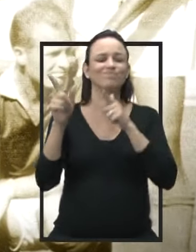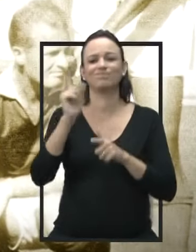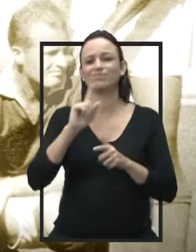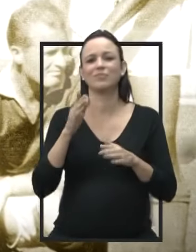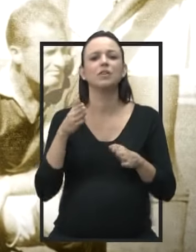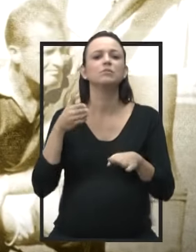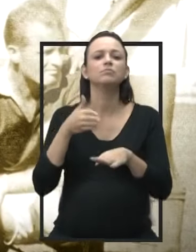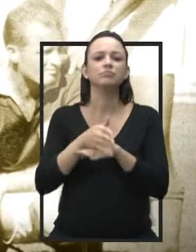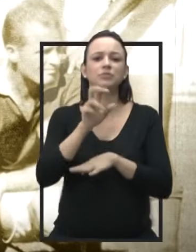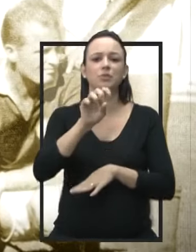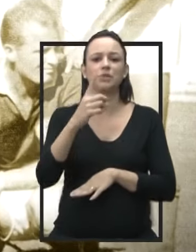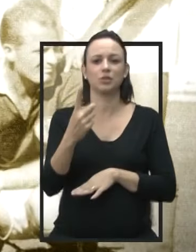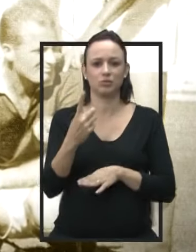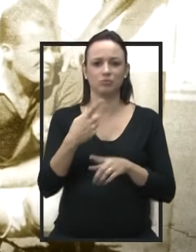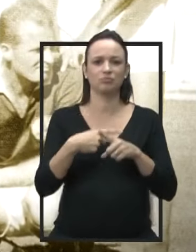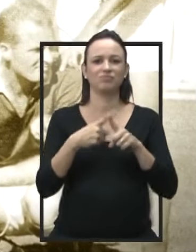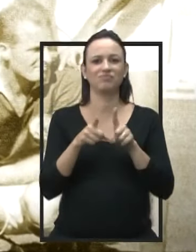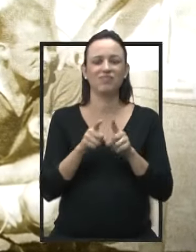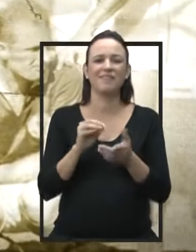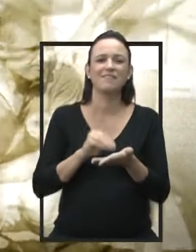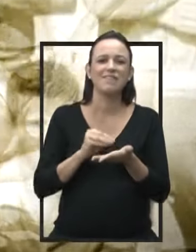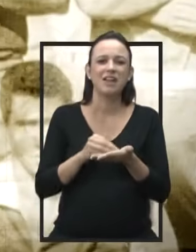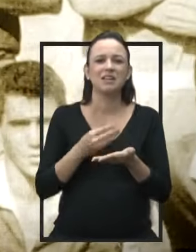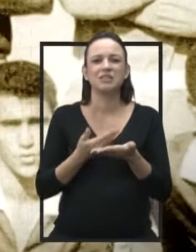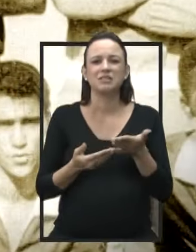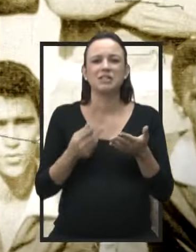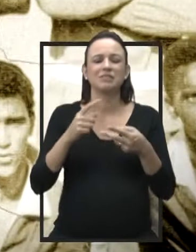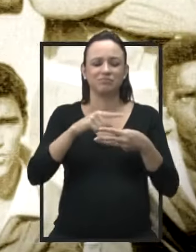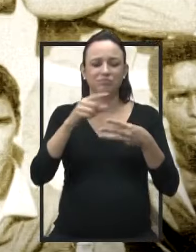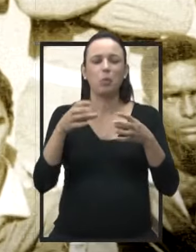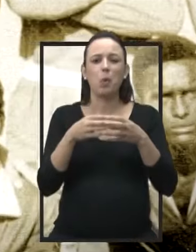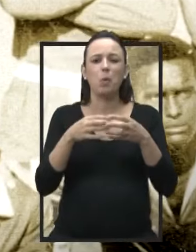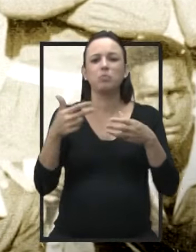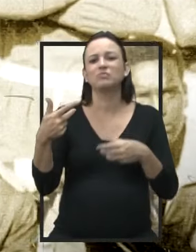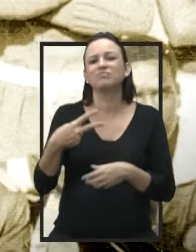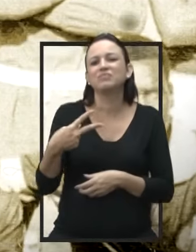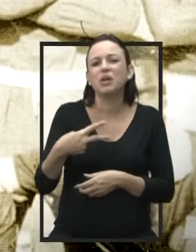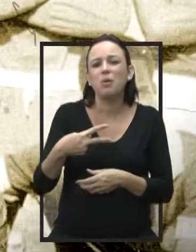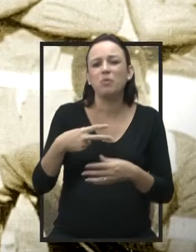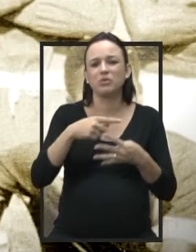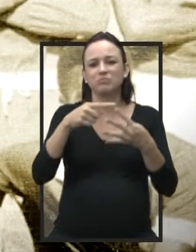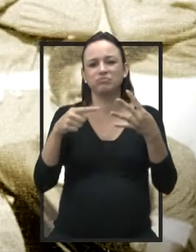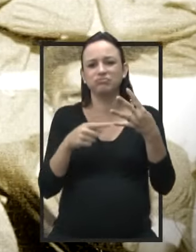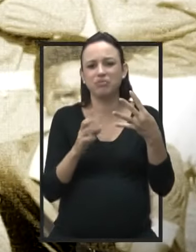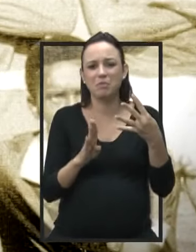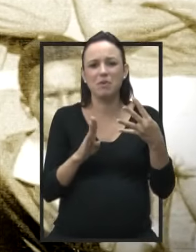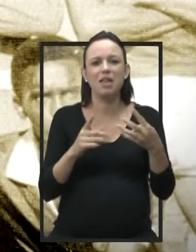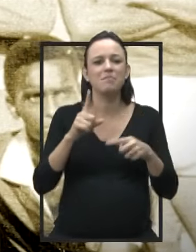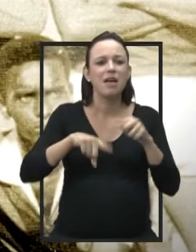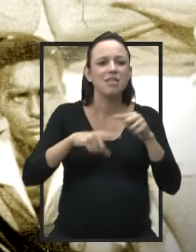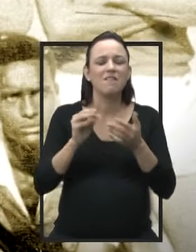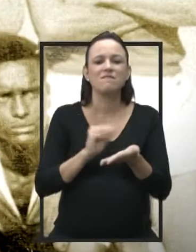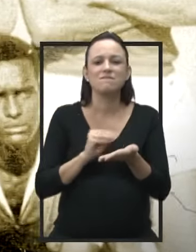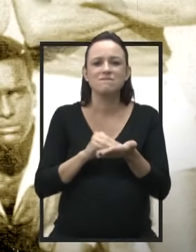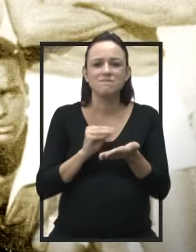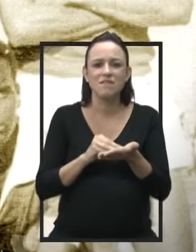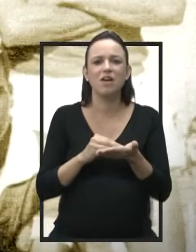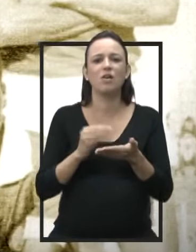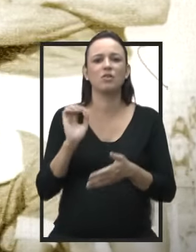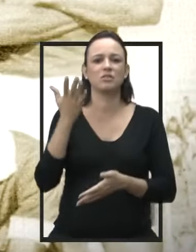de 51, com o Galo se arrastando na segunda divisão e sem bens materiais para investir,